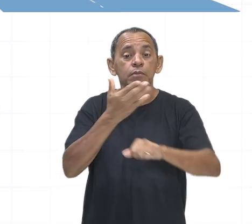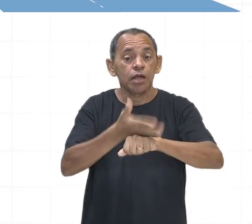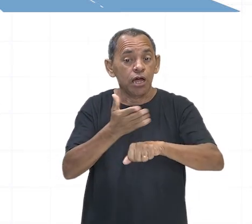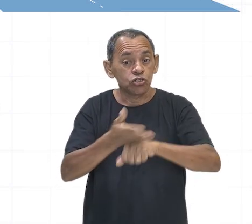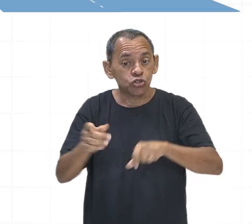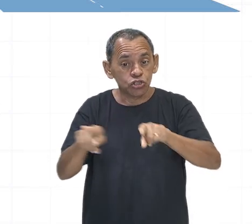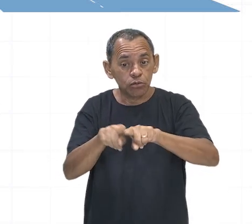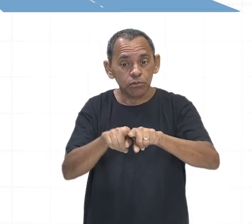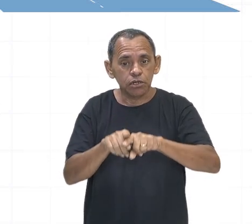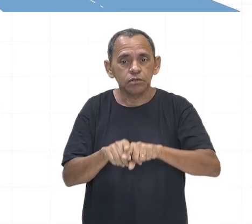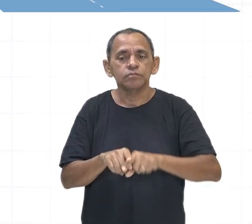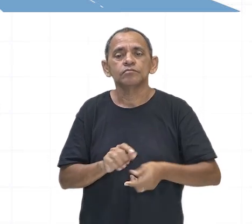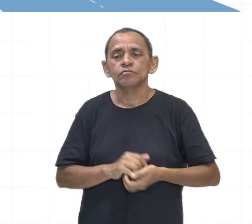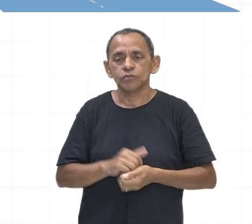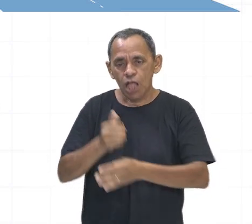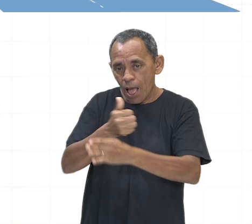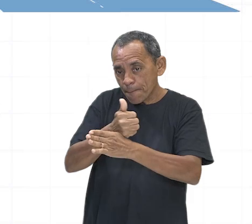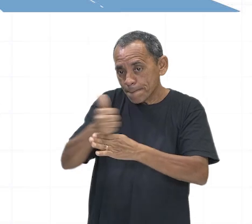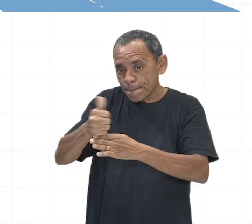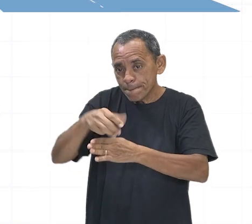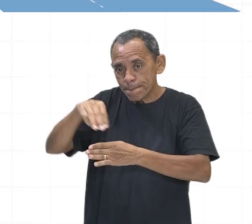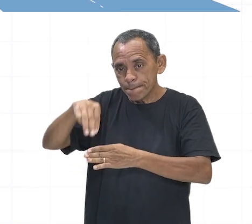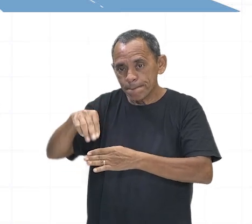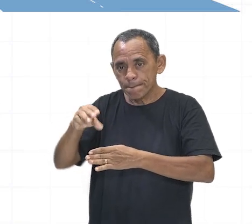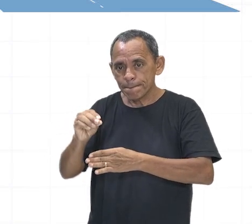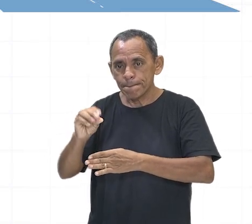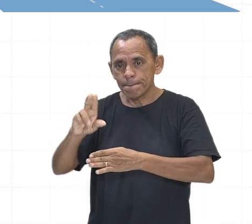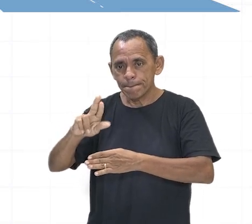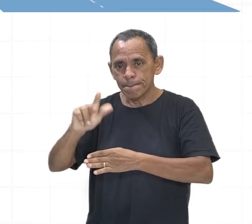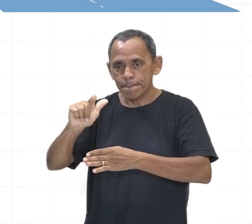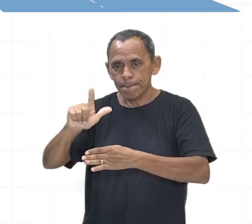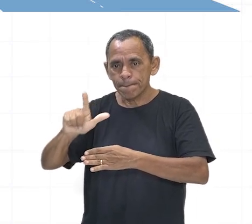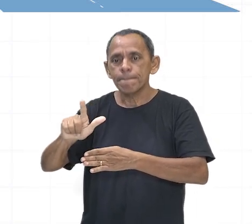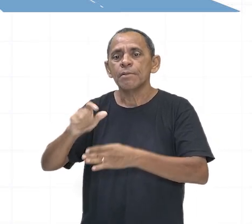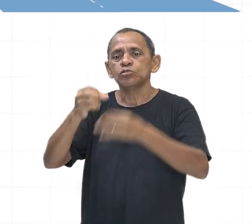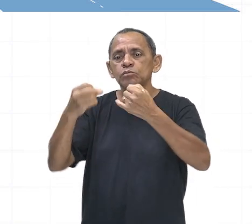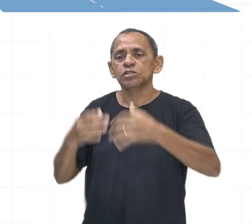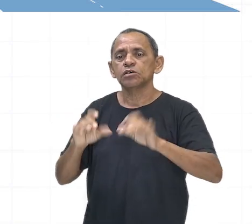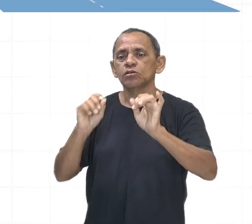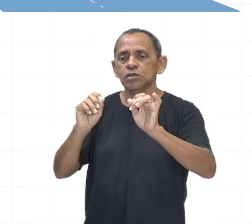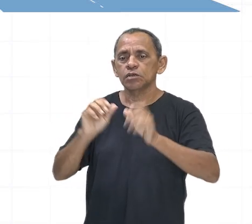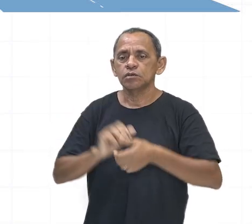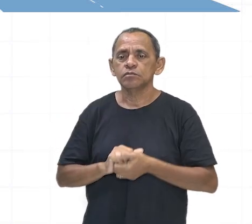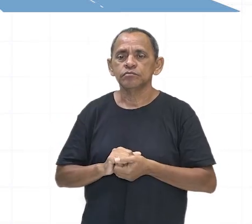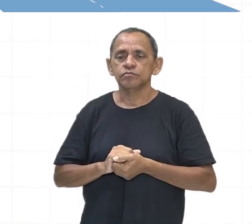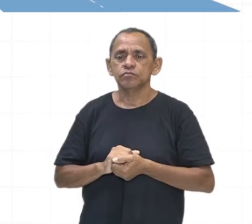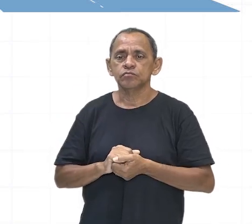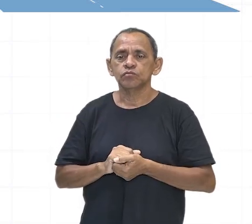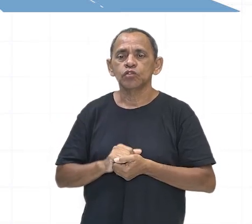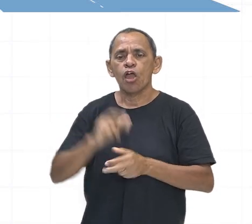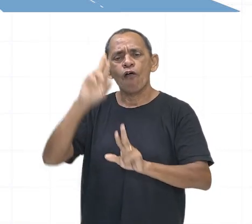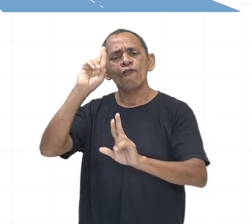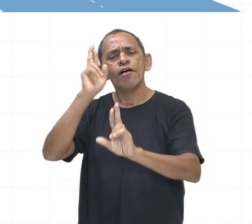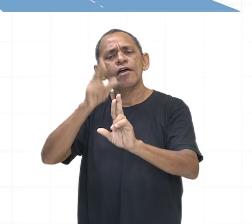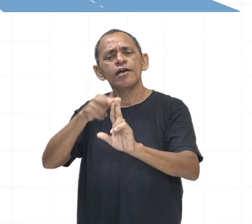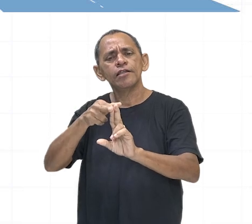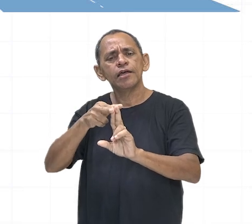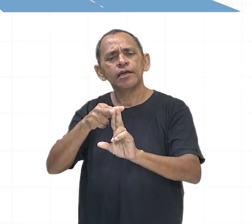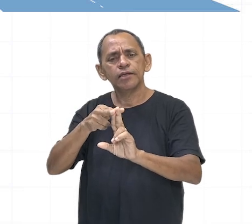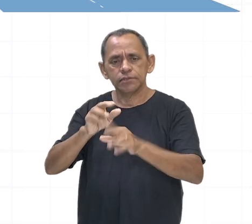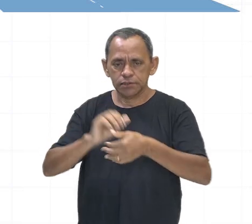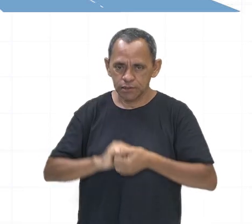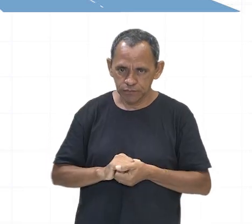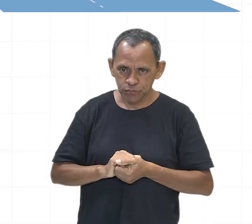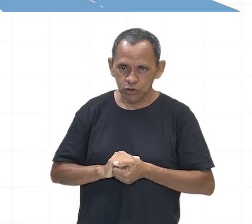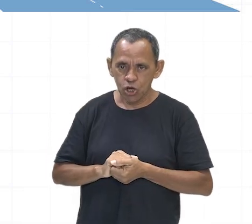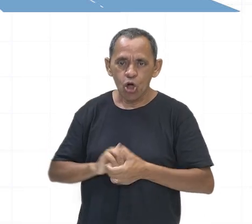na moral, a moral já vai falar o quê? A moral se refere ao próprio corpo de valores